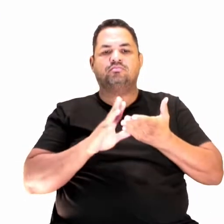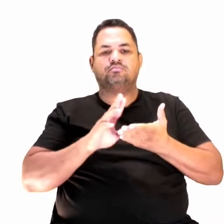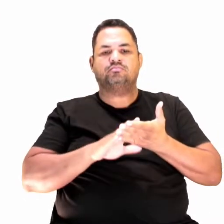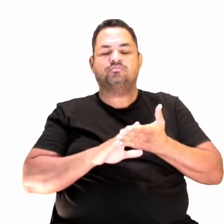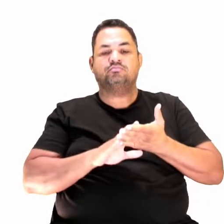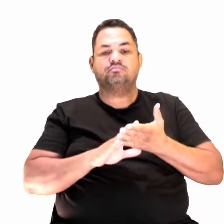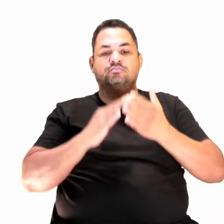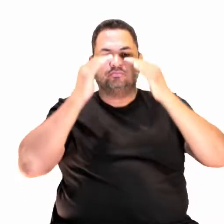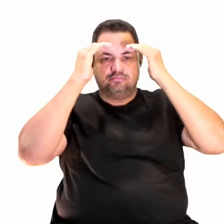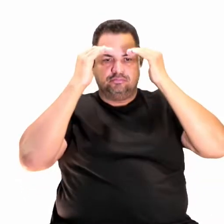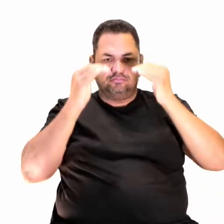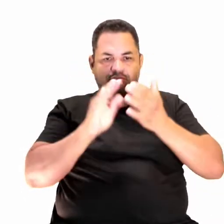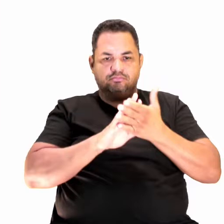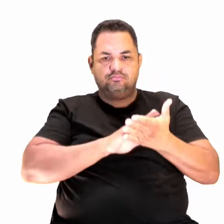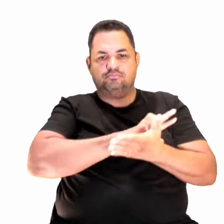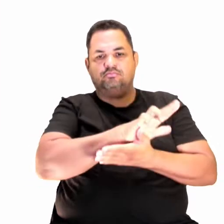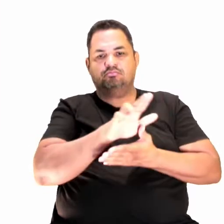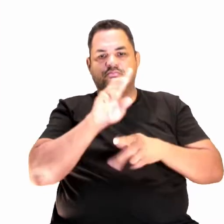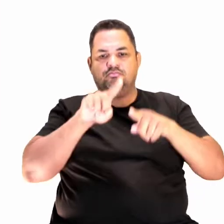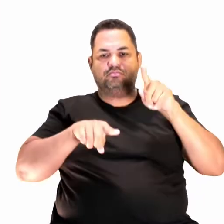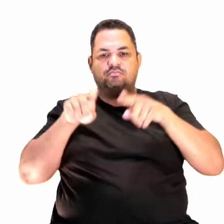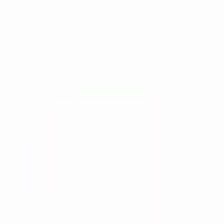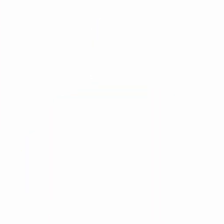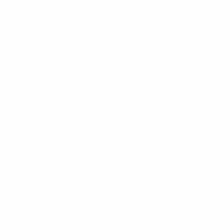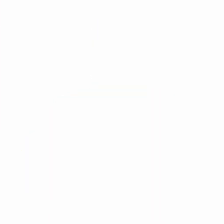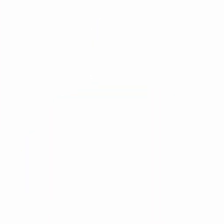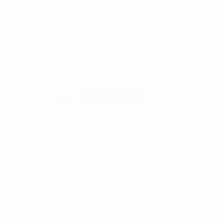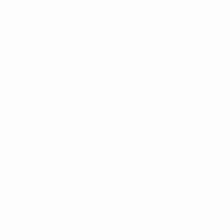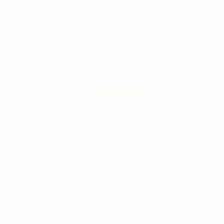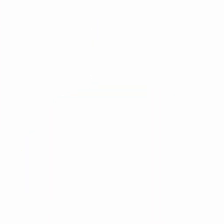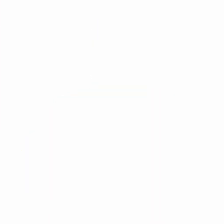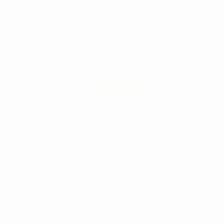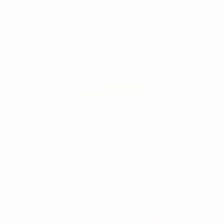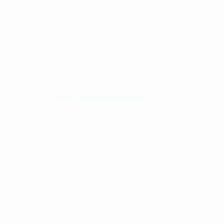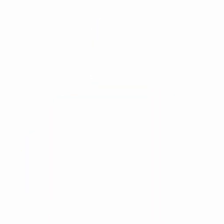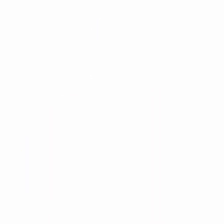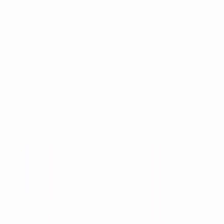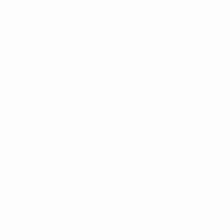usos, usuários e funções dessa língua no mundo contemporâneo.